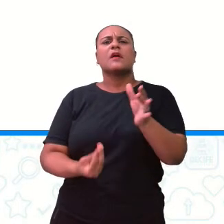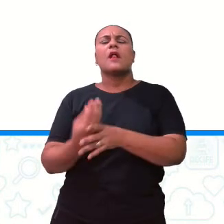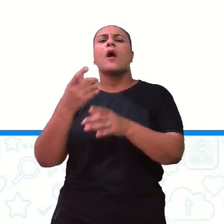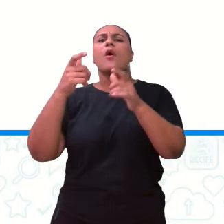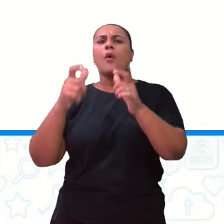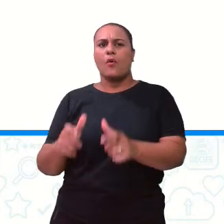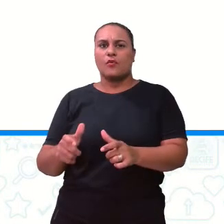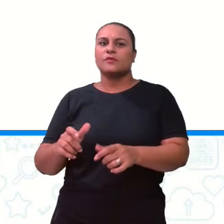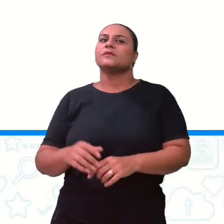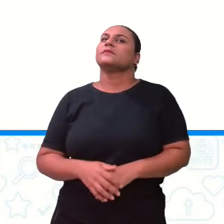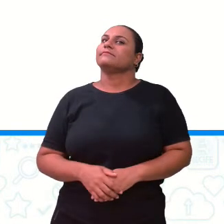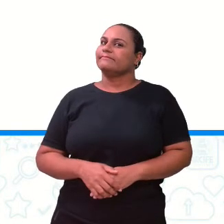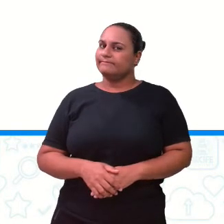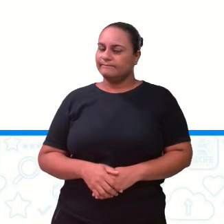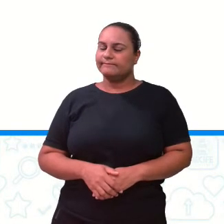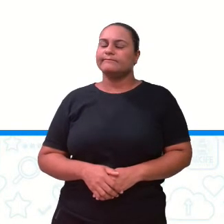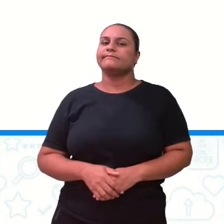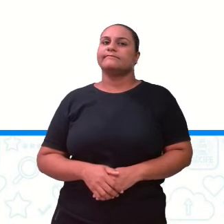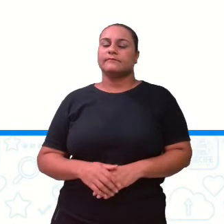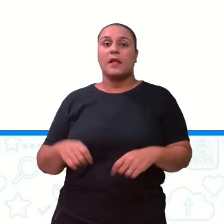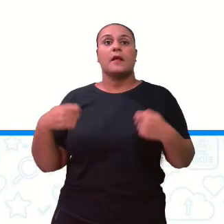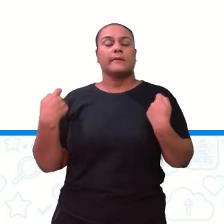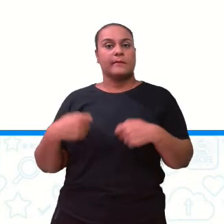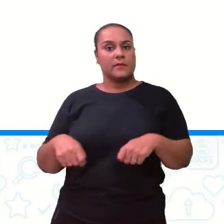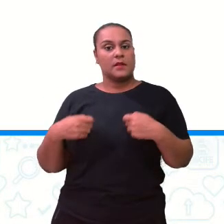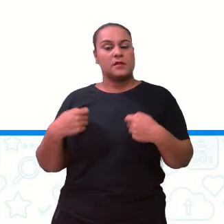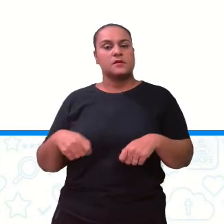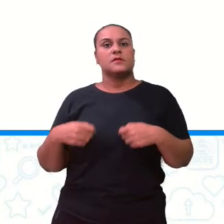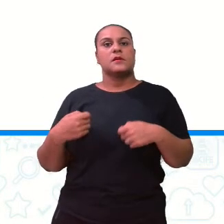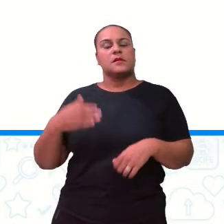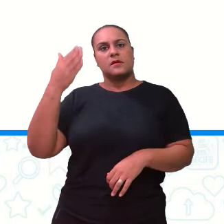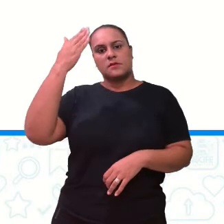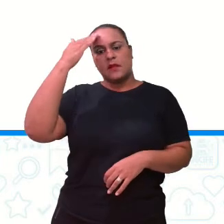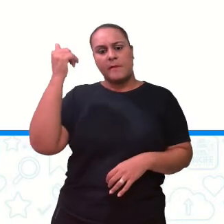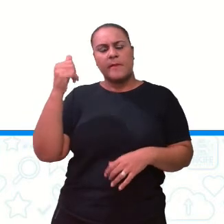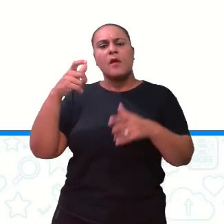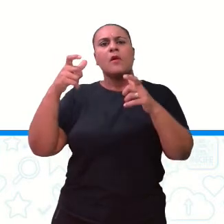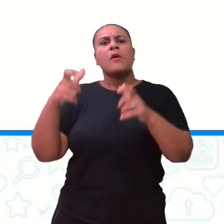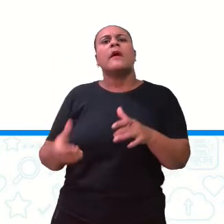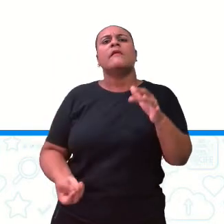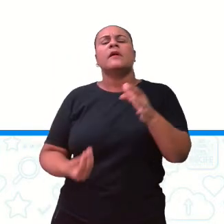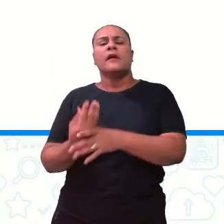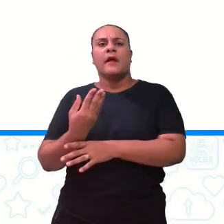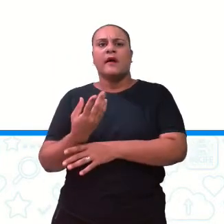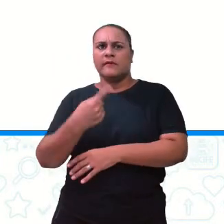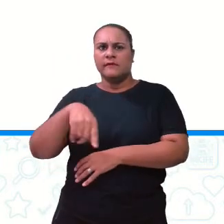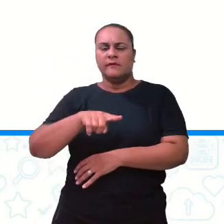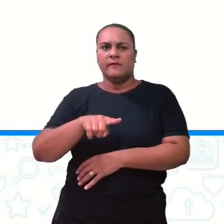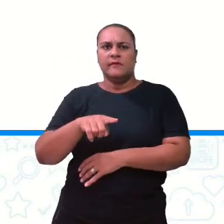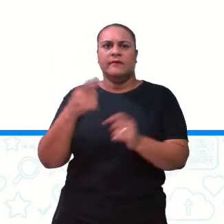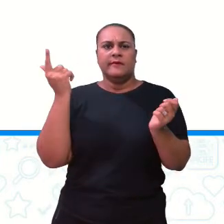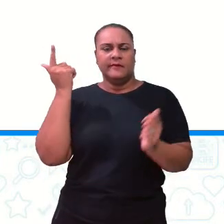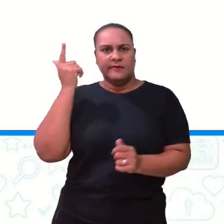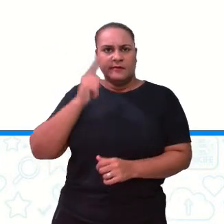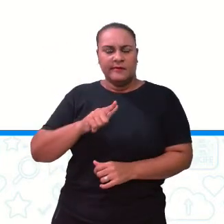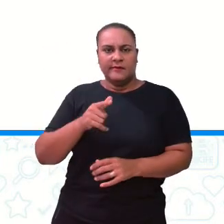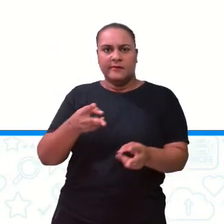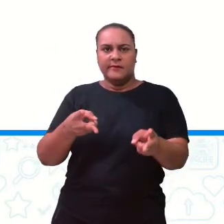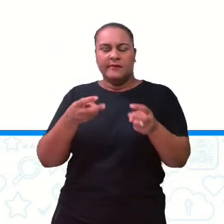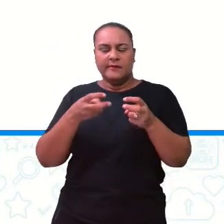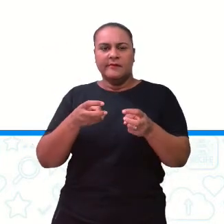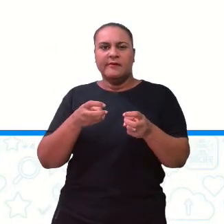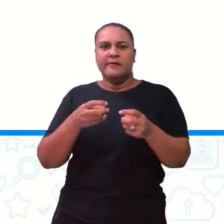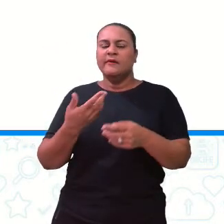pesquisa a gente fez em algum lugar, né? Então, existe uma fonte para isso. Vocês conseguem identificar aí na tabela onde